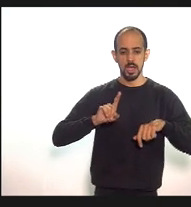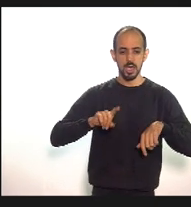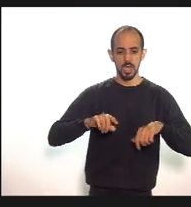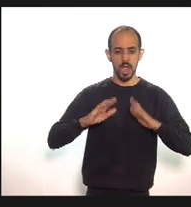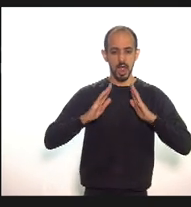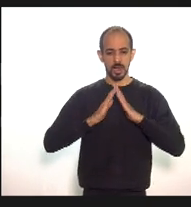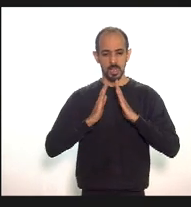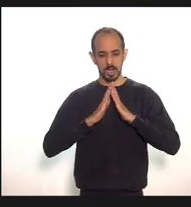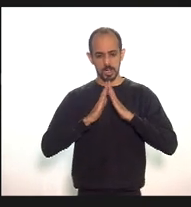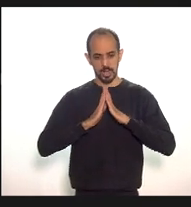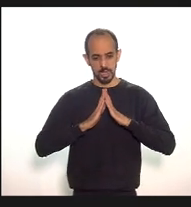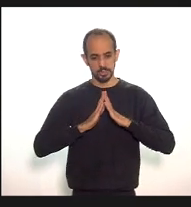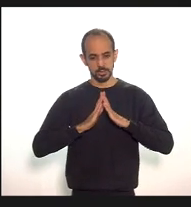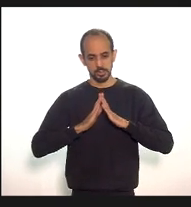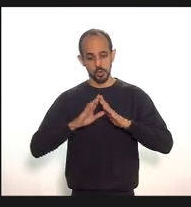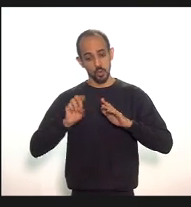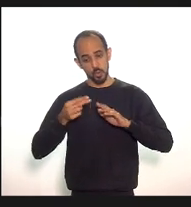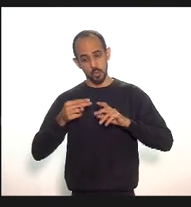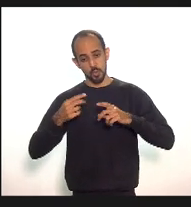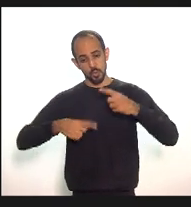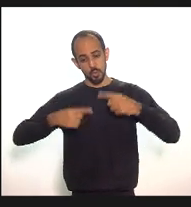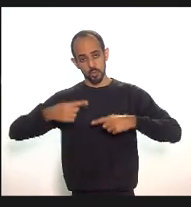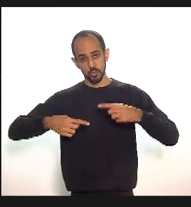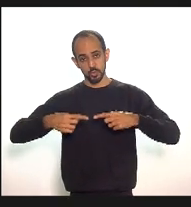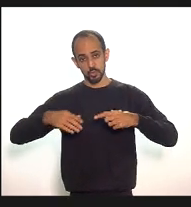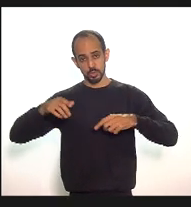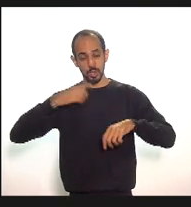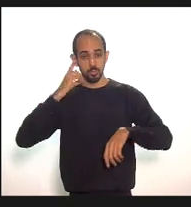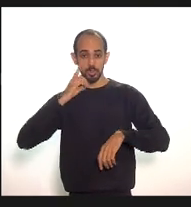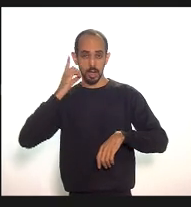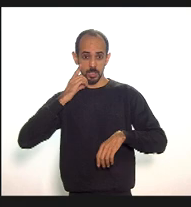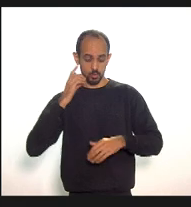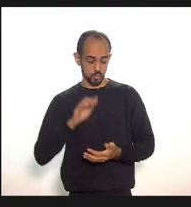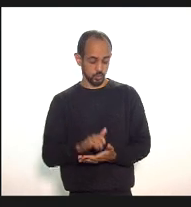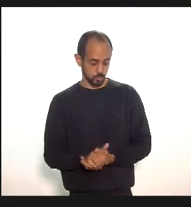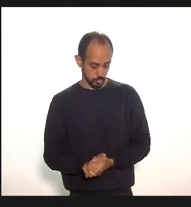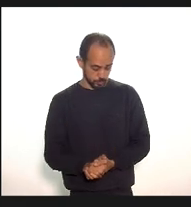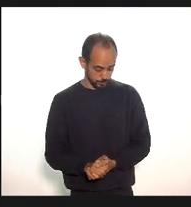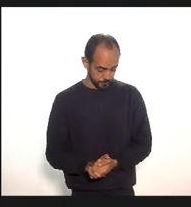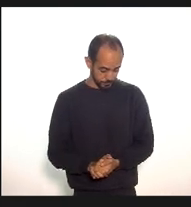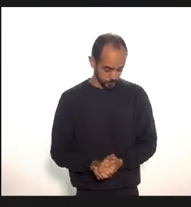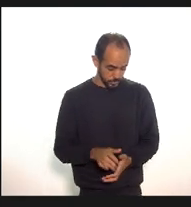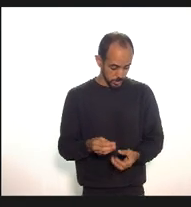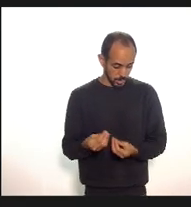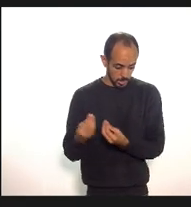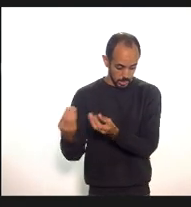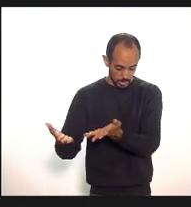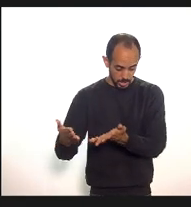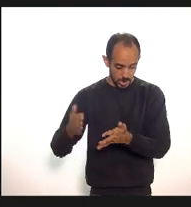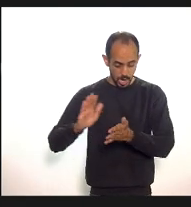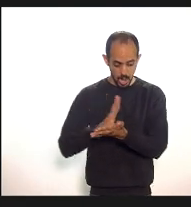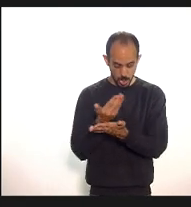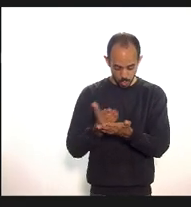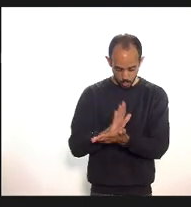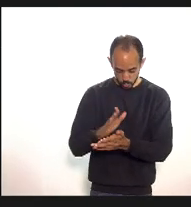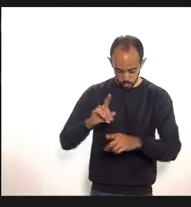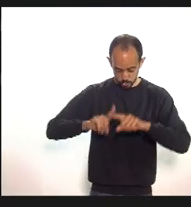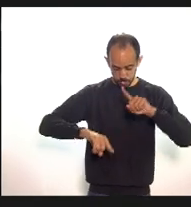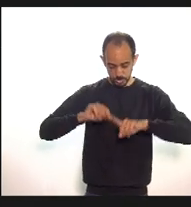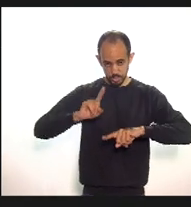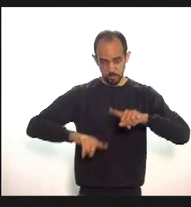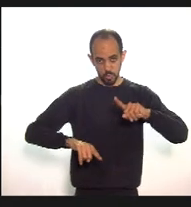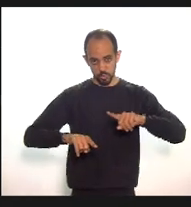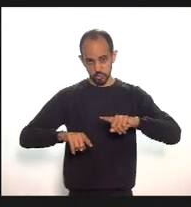casa aqueles deputados queriam entregar alguns patrimônios também e um